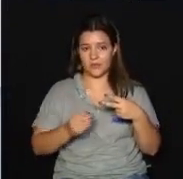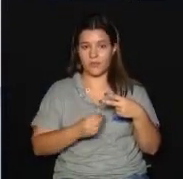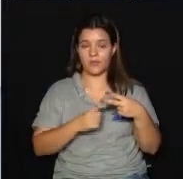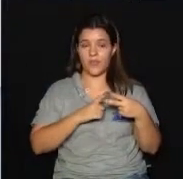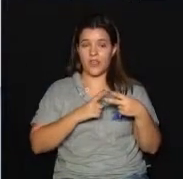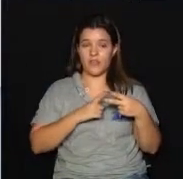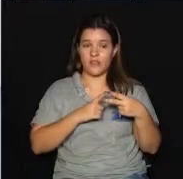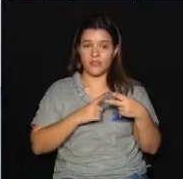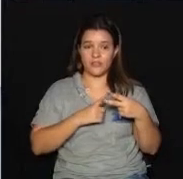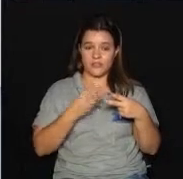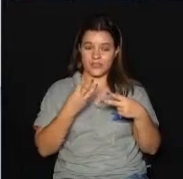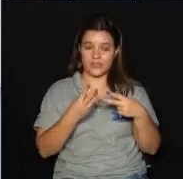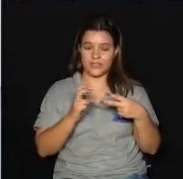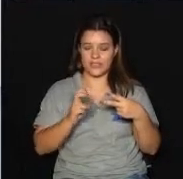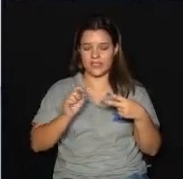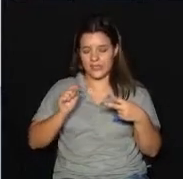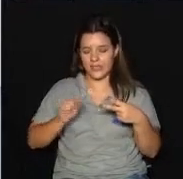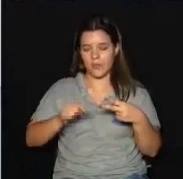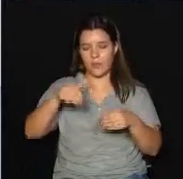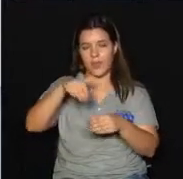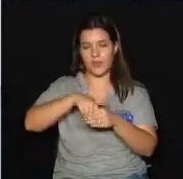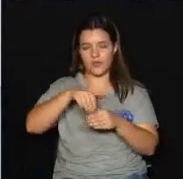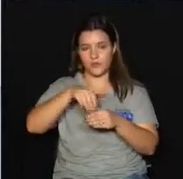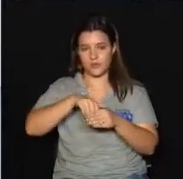43,93%, o que dá